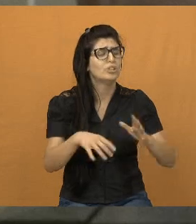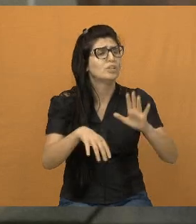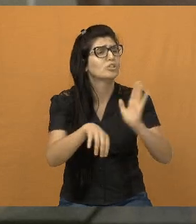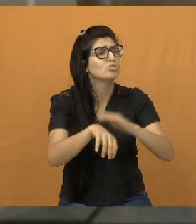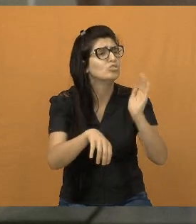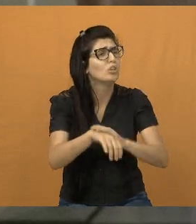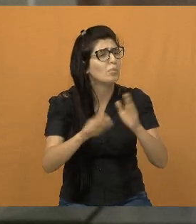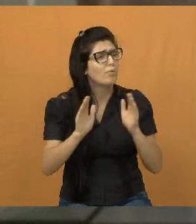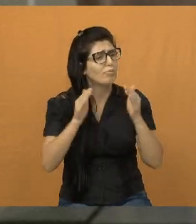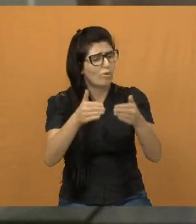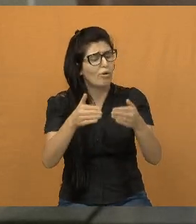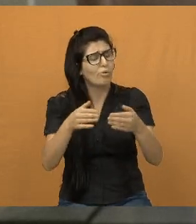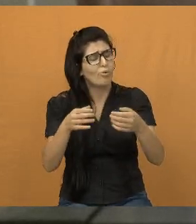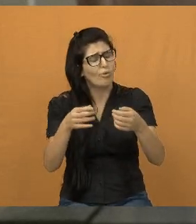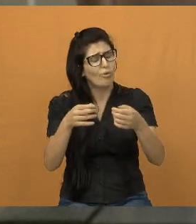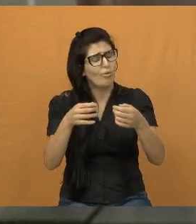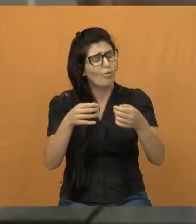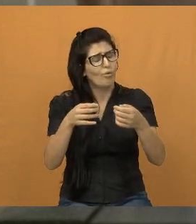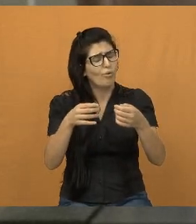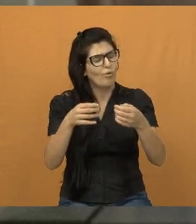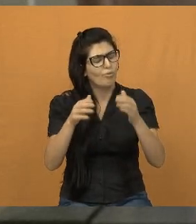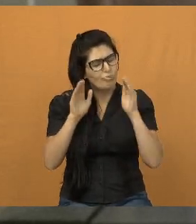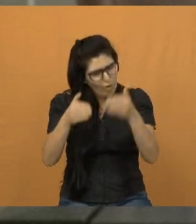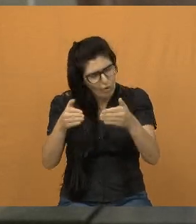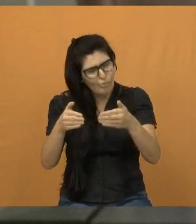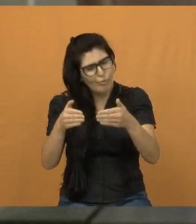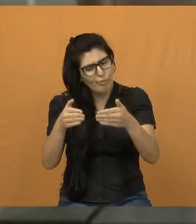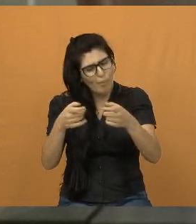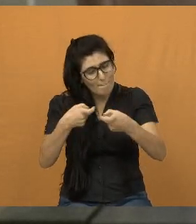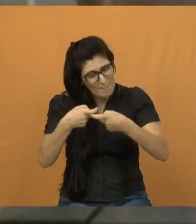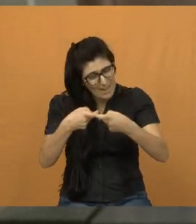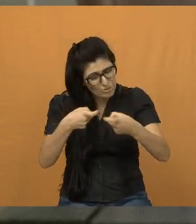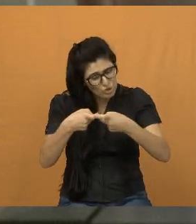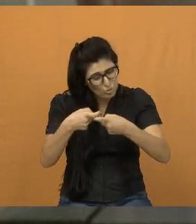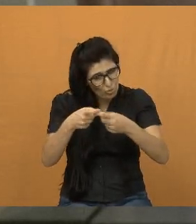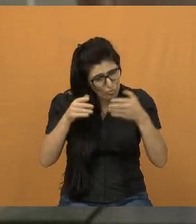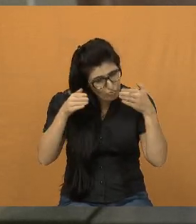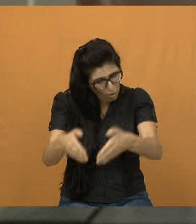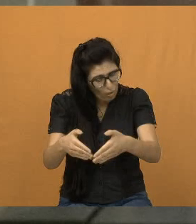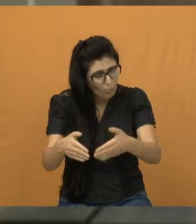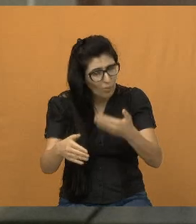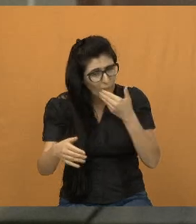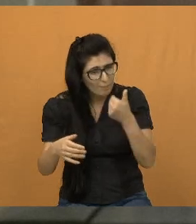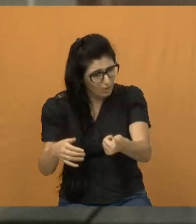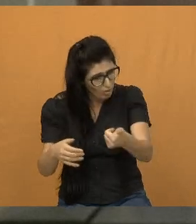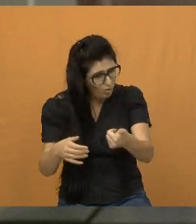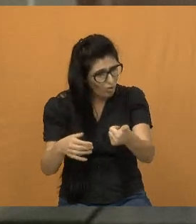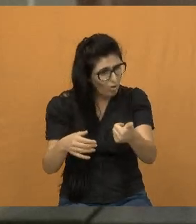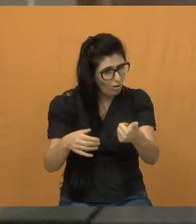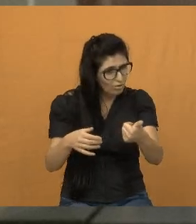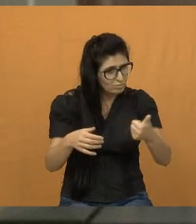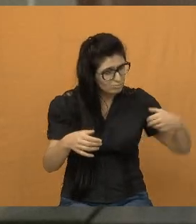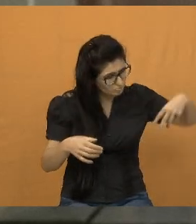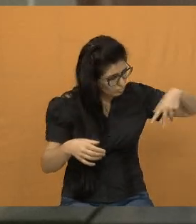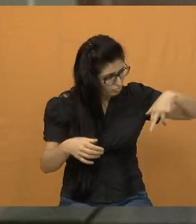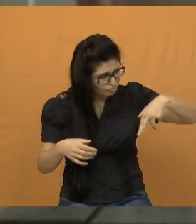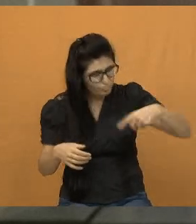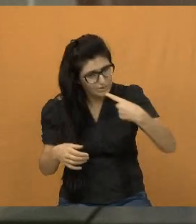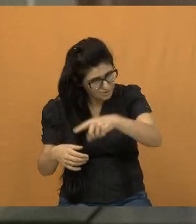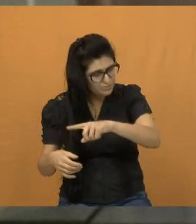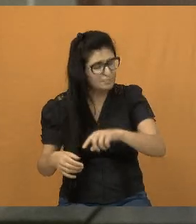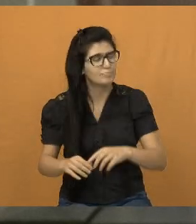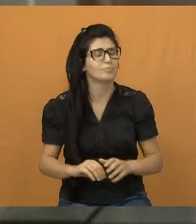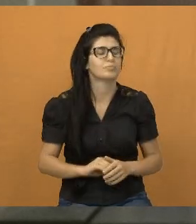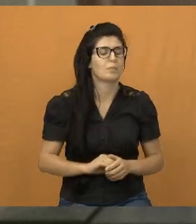na atenção especializada. E a ideia é que cada vez mais a gente possa ampliar